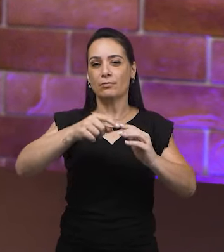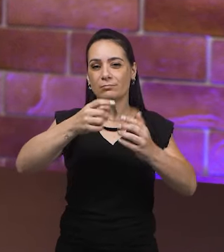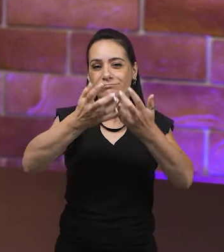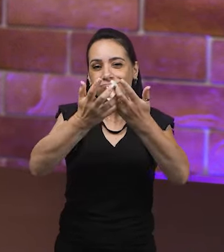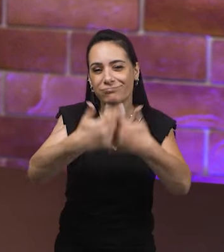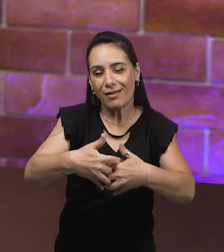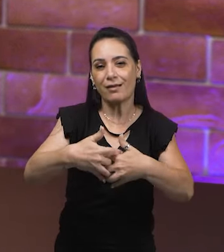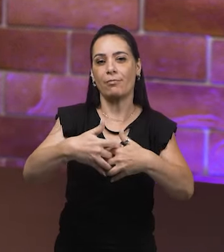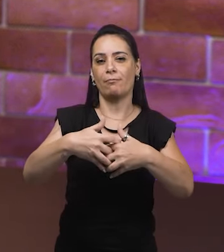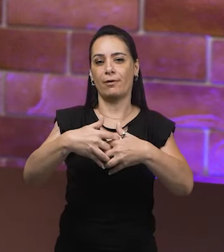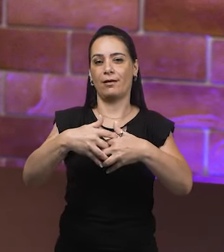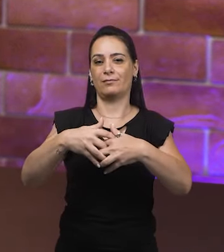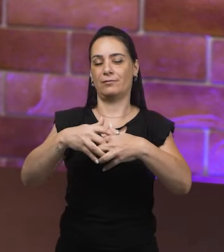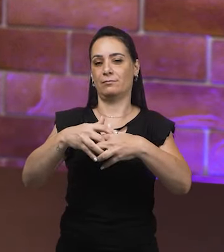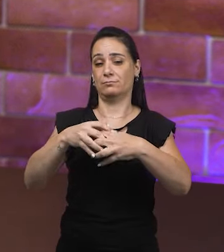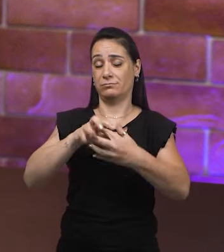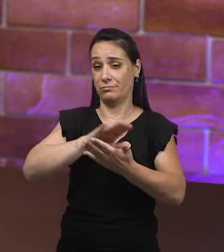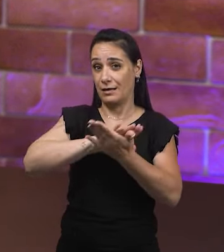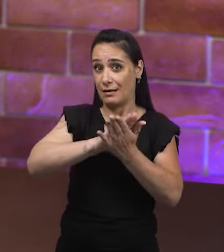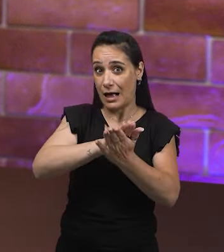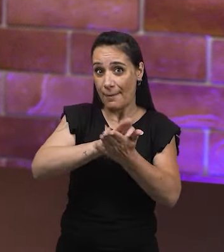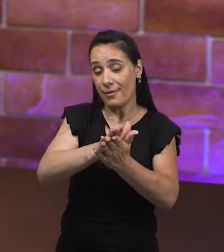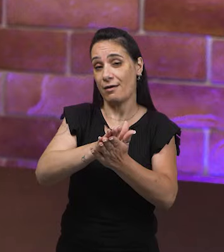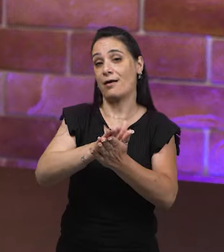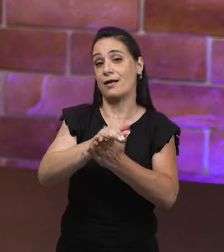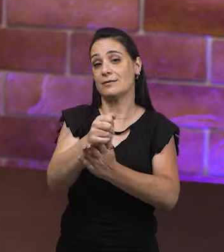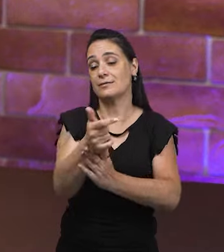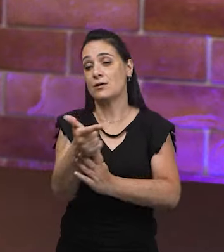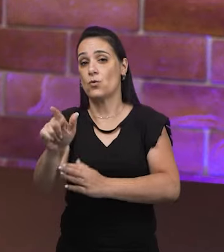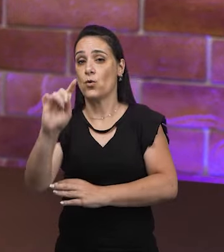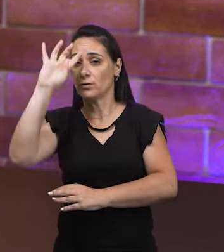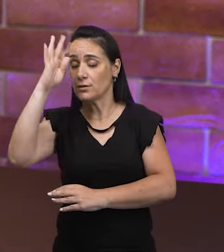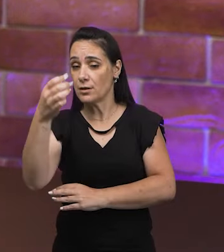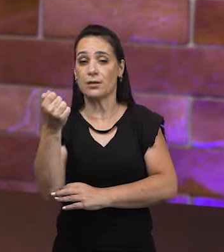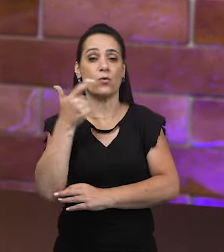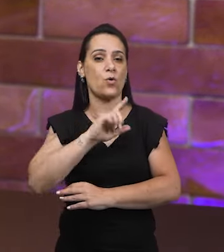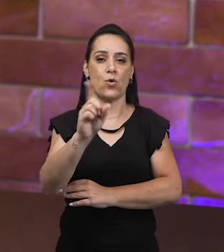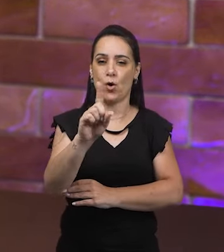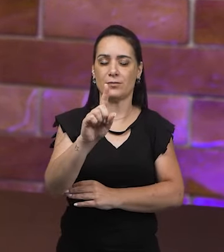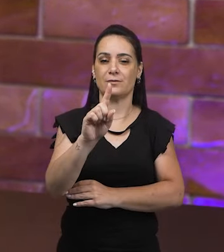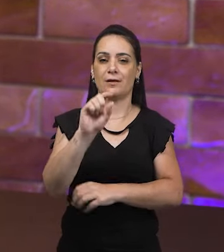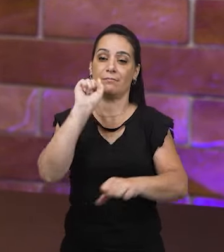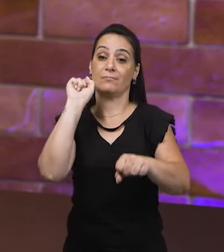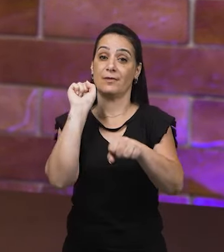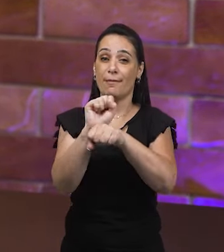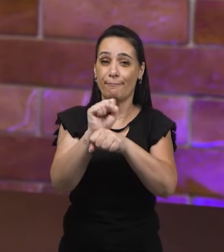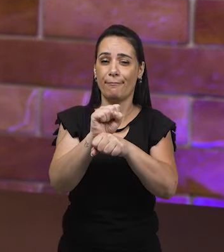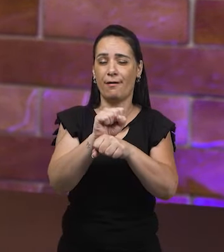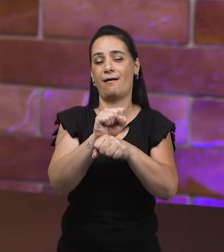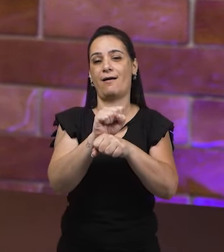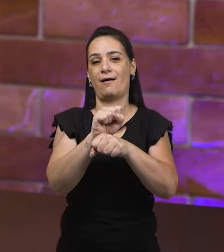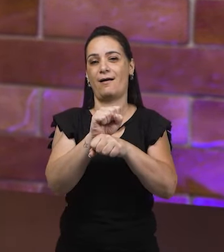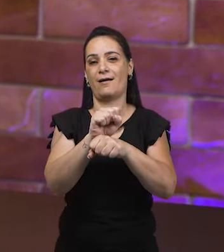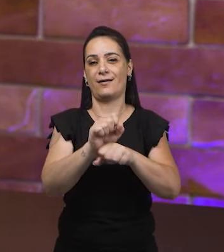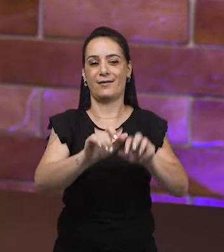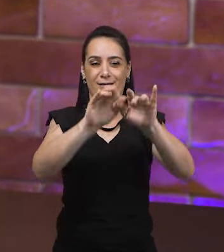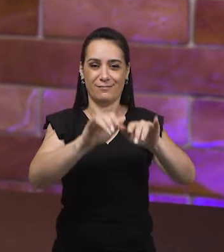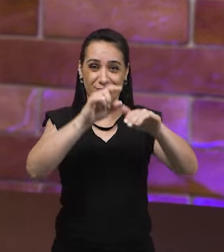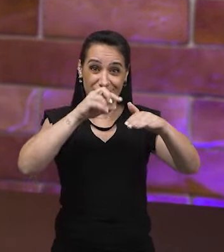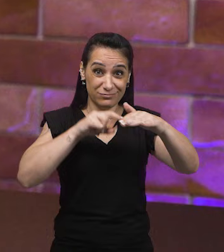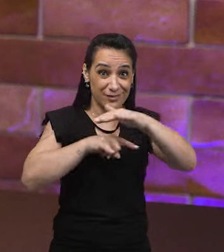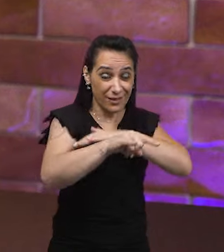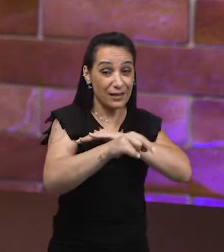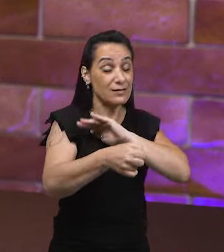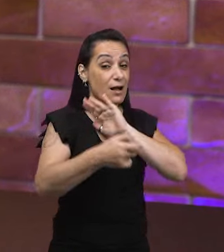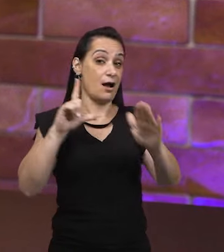Defense consegue lidar com ameaças que outras soluções não conseguem e parar os ataques antes mesmo deles